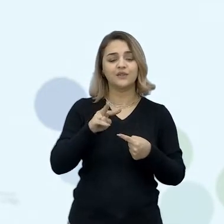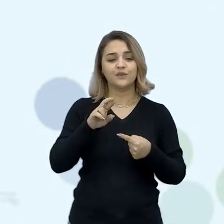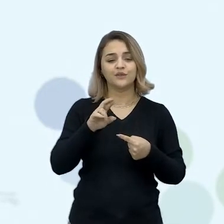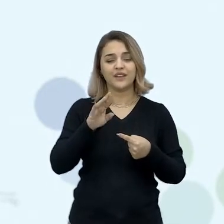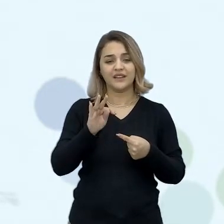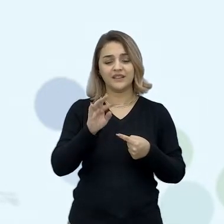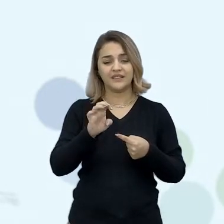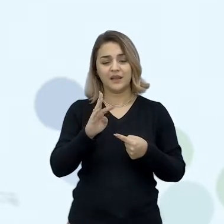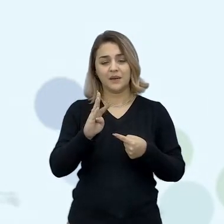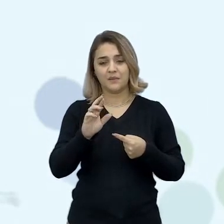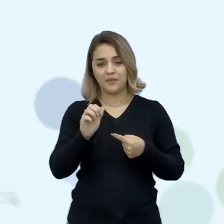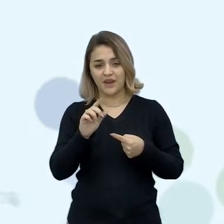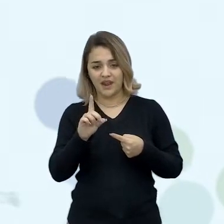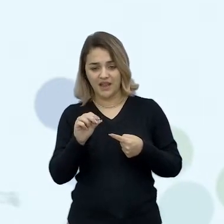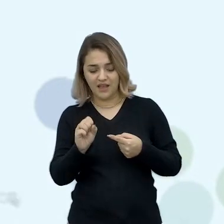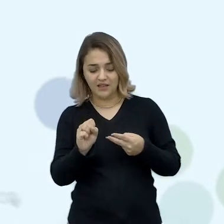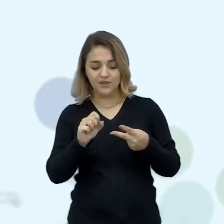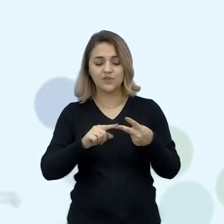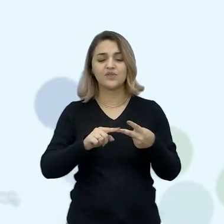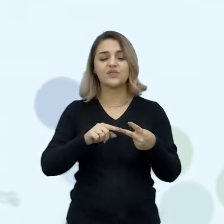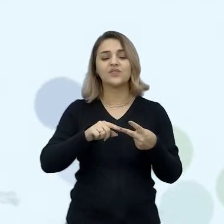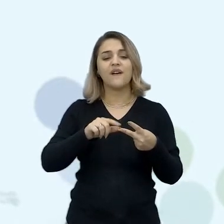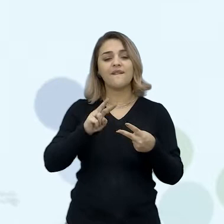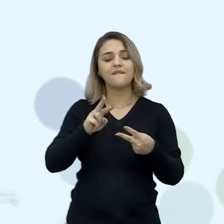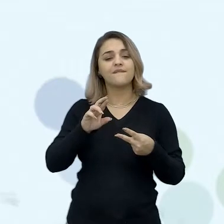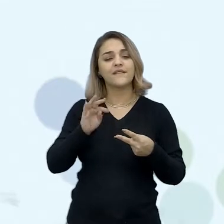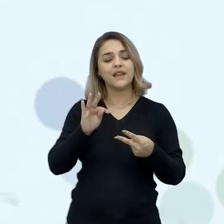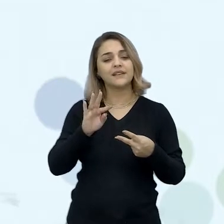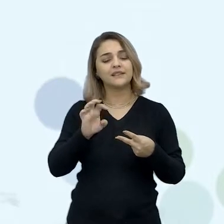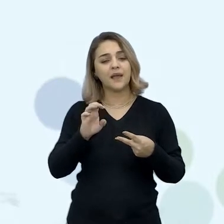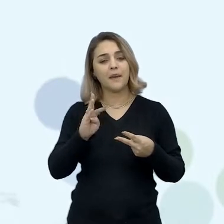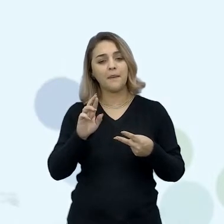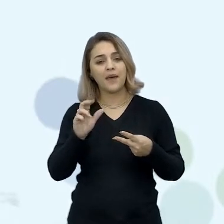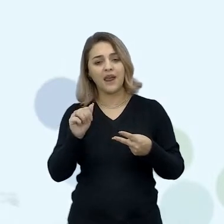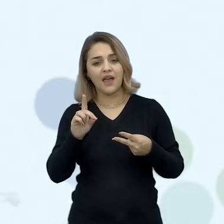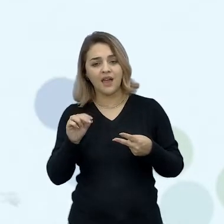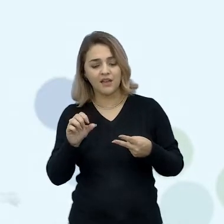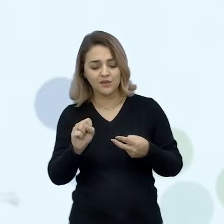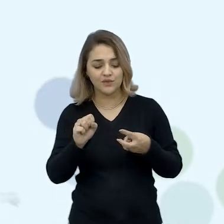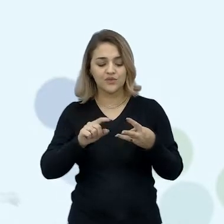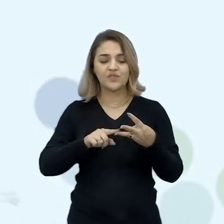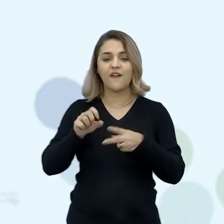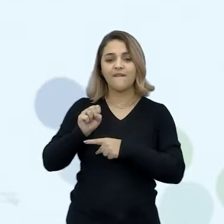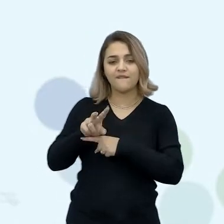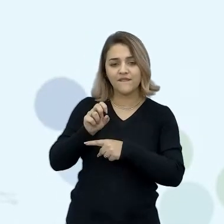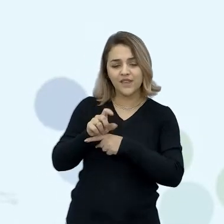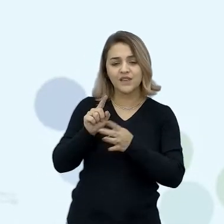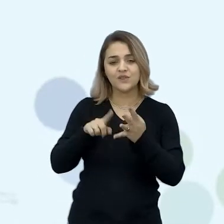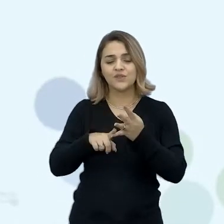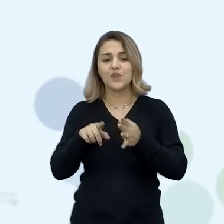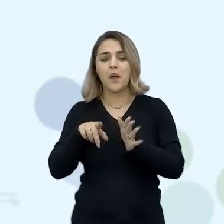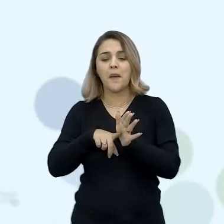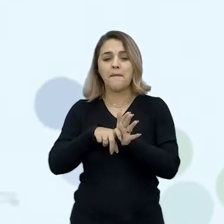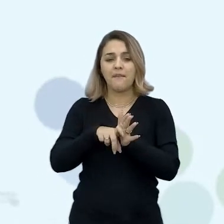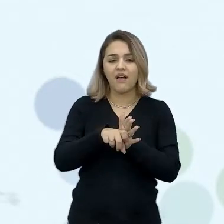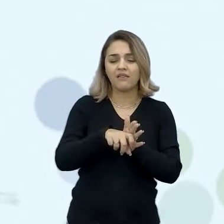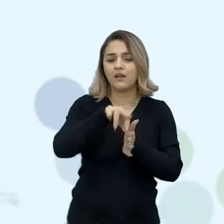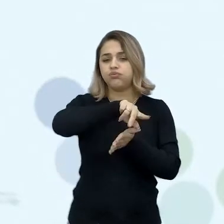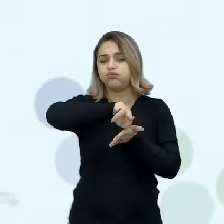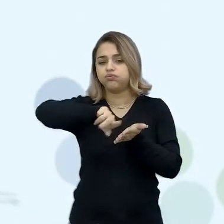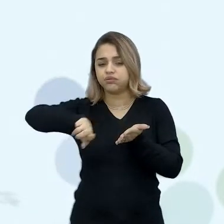vírus, bactérias, fungos, líquenes e plantas que fornecem uma infinidade de funções e